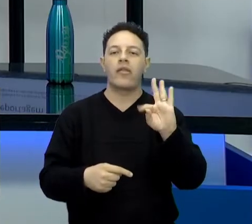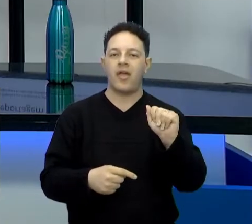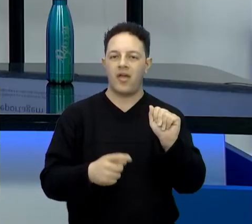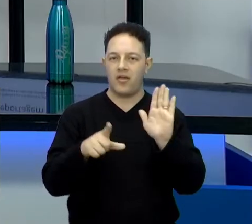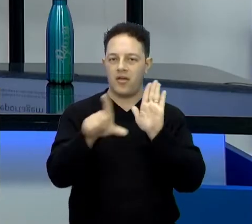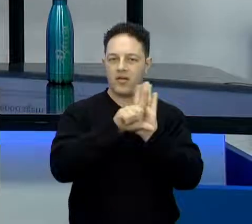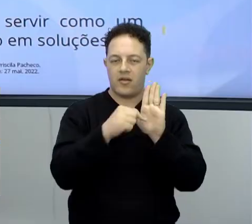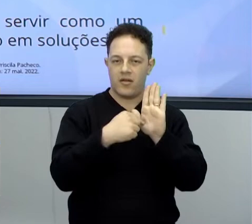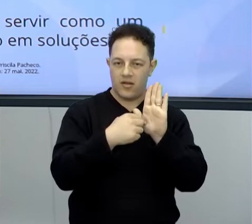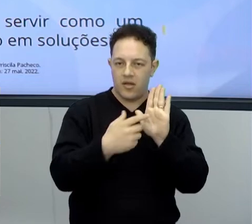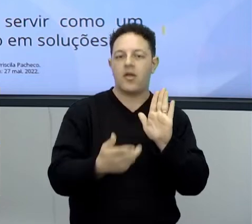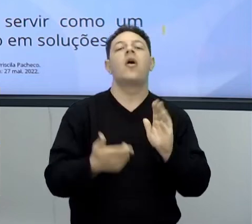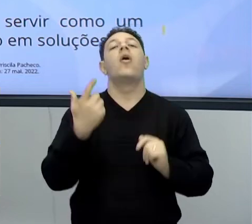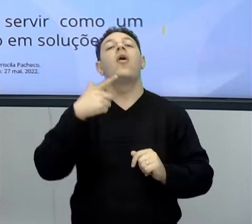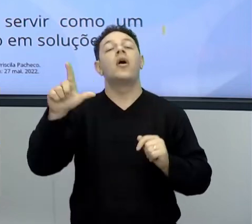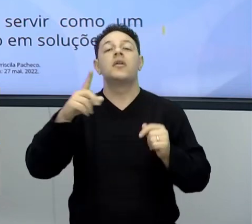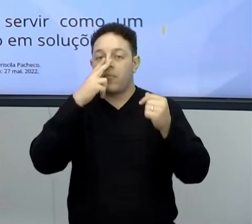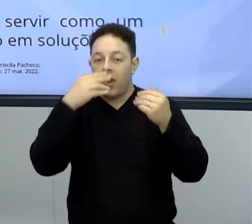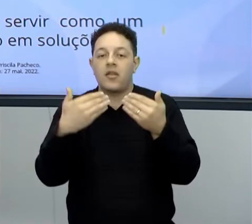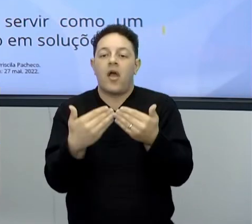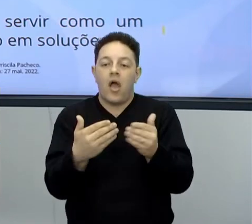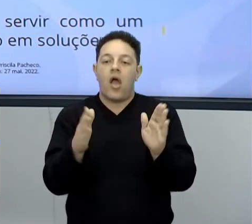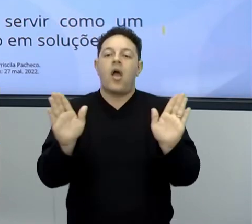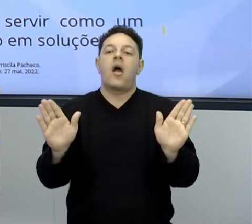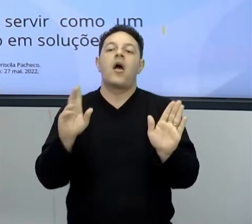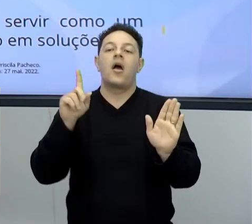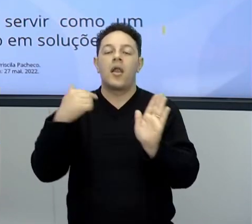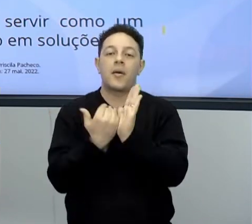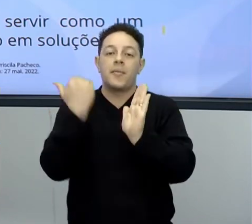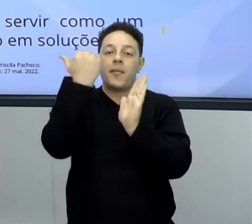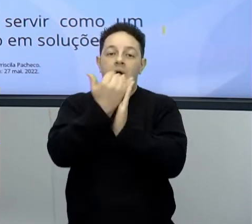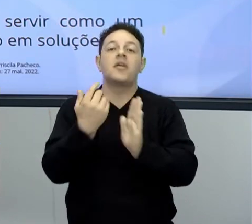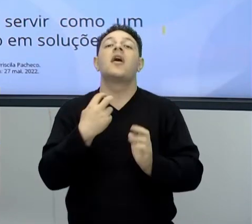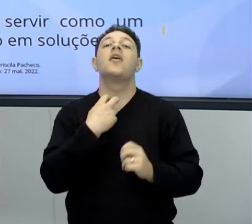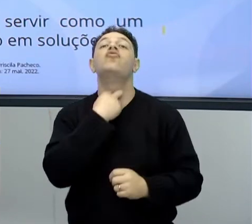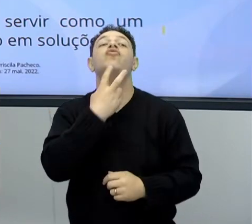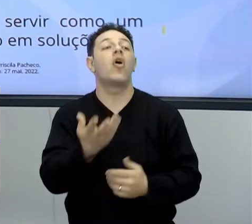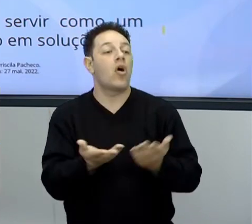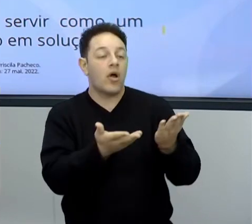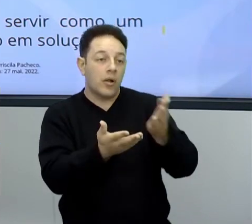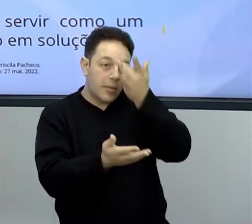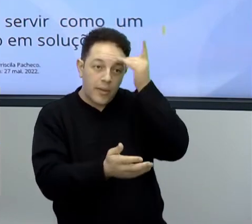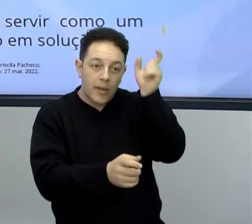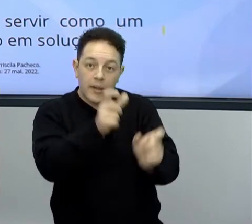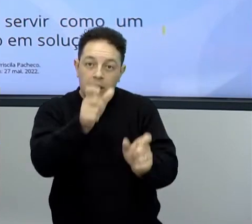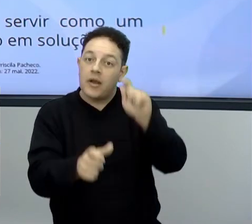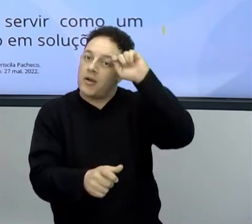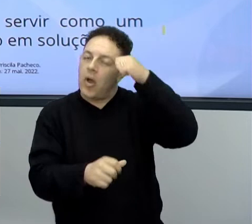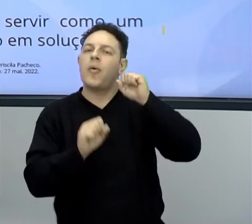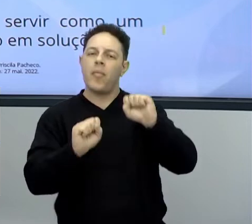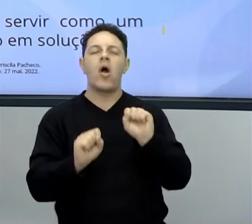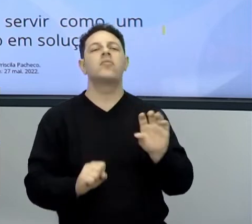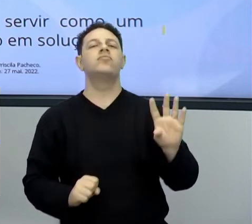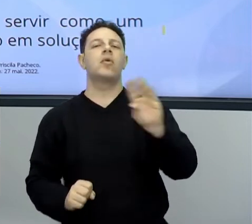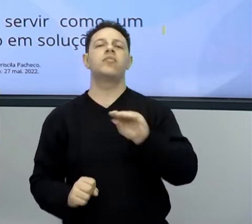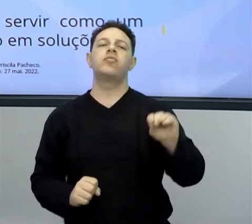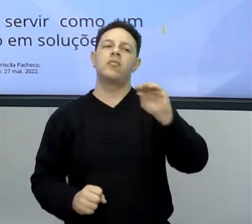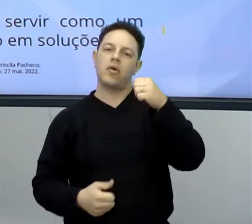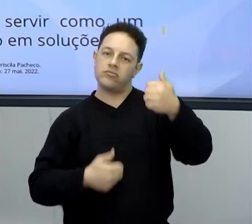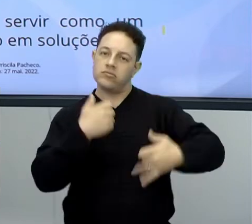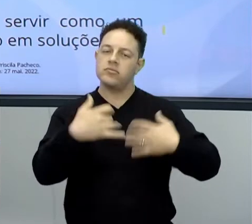Sim. A ampliação aí desse discurso, dar voz para que essas pessoas falem, né? Então,